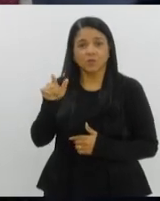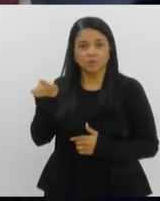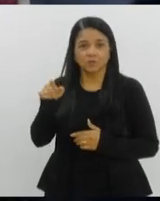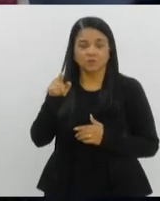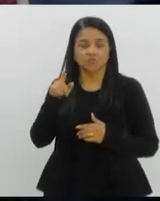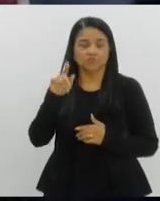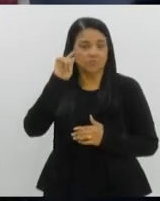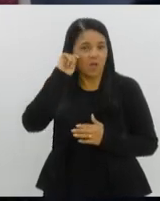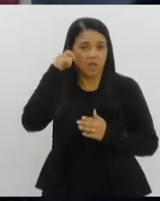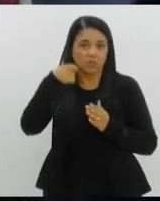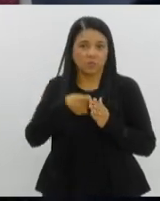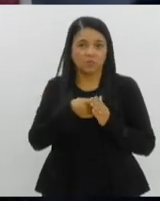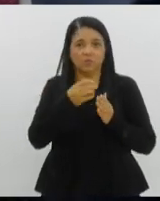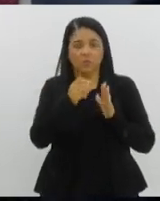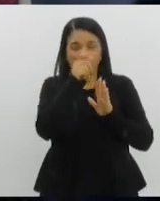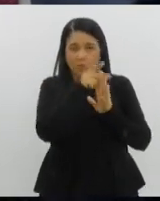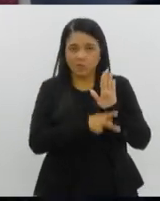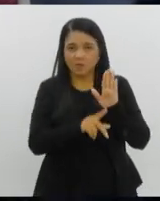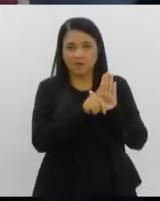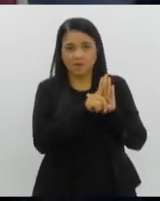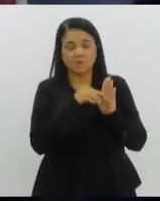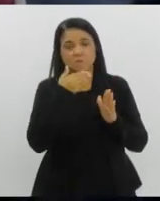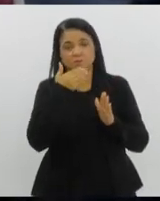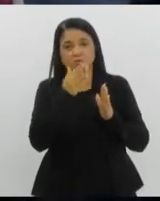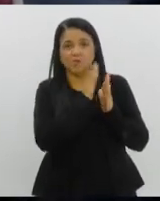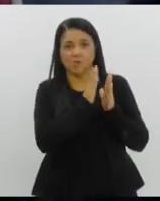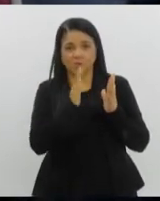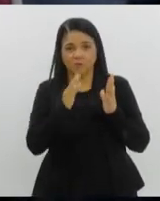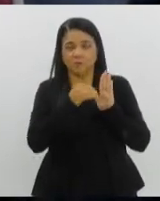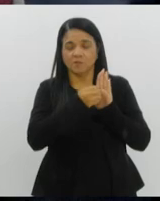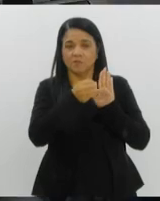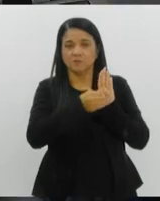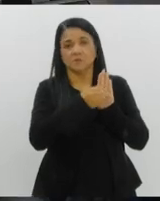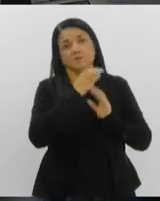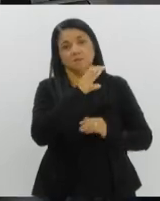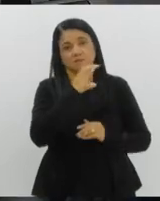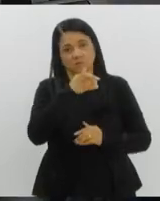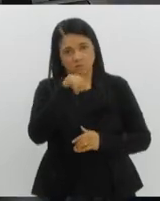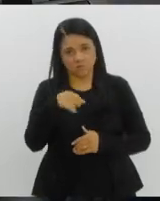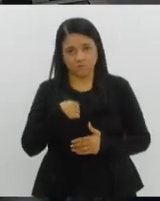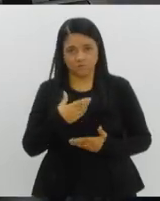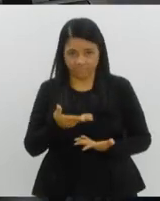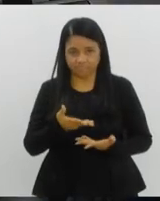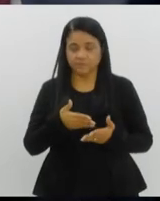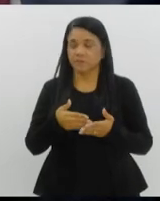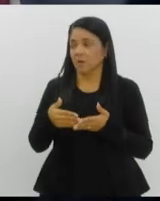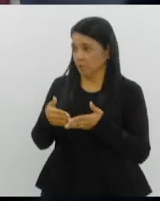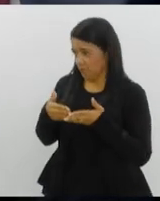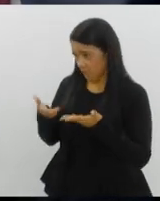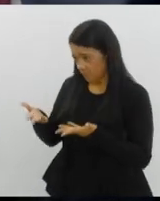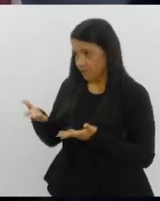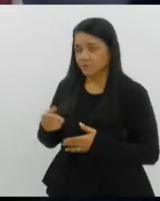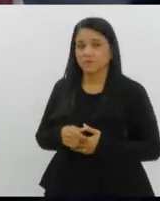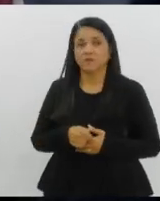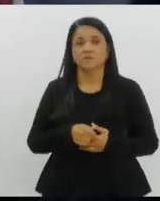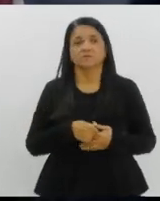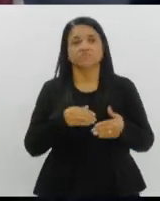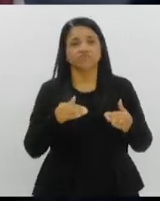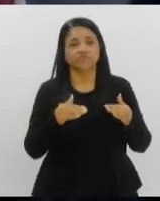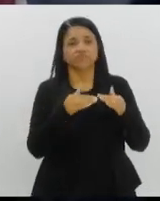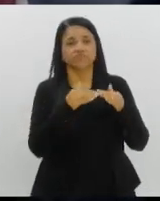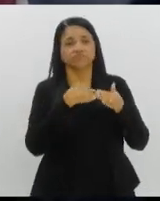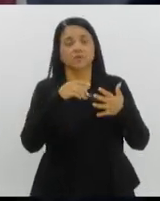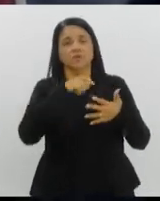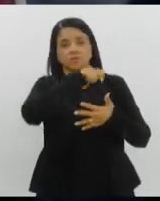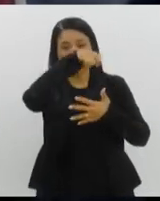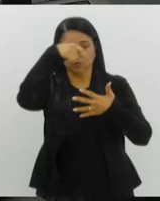projeto de lei. Então, eu queria chamar o feito à ordem para emitir novo parecer pela CCJ. Por favor. Então, o parecer é pela juridicidade com